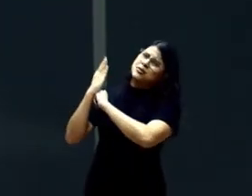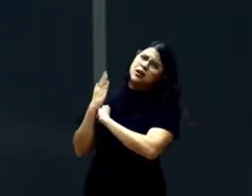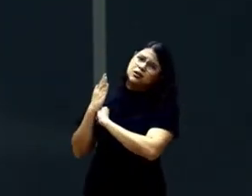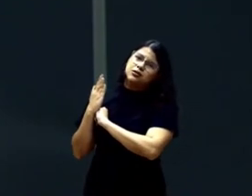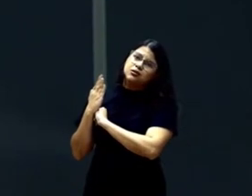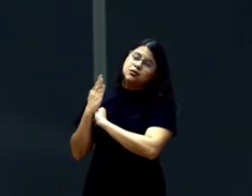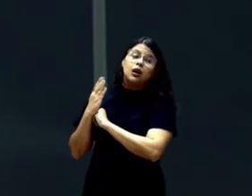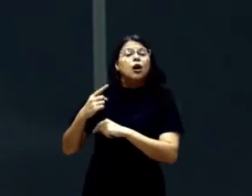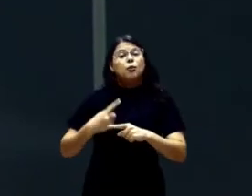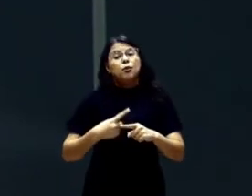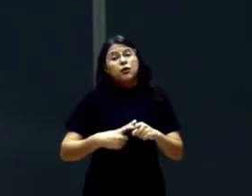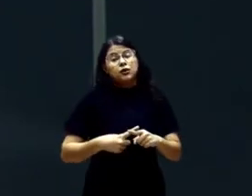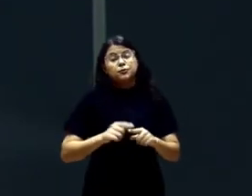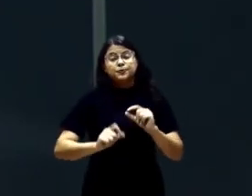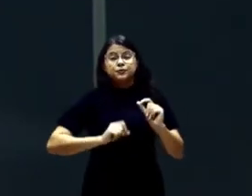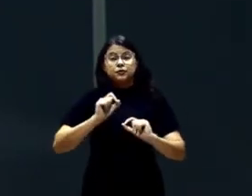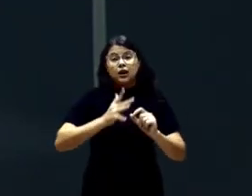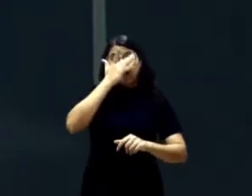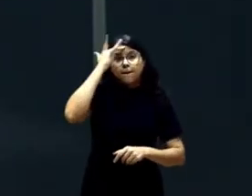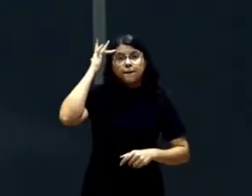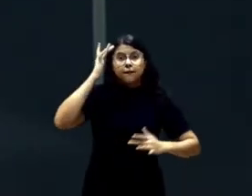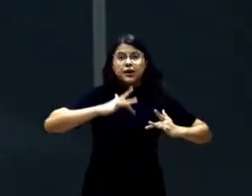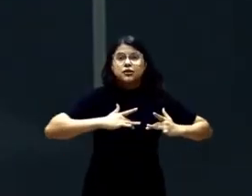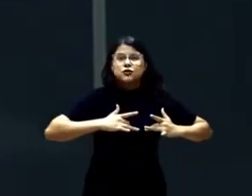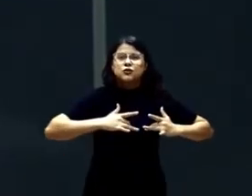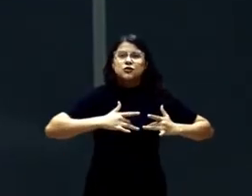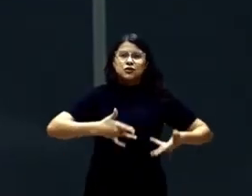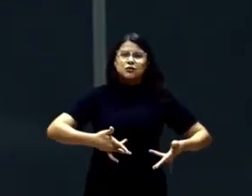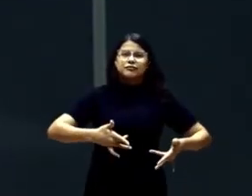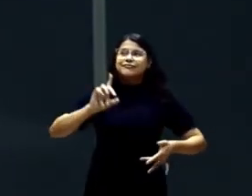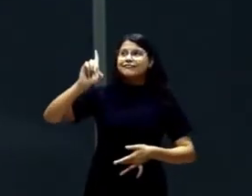o generoso é rico para com Deus.